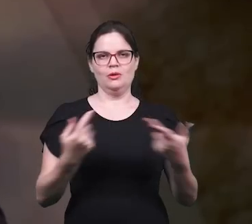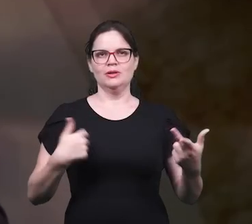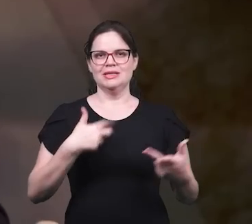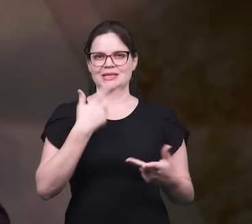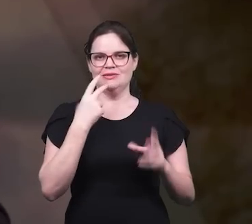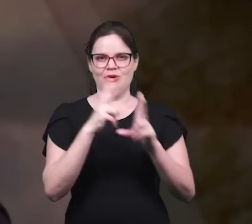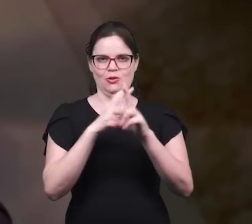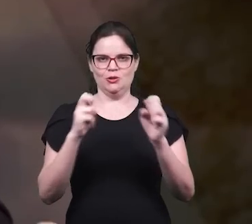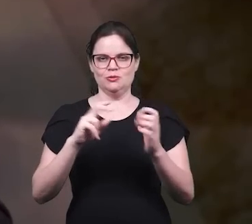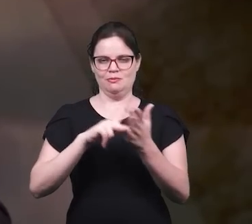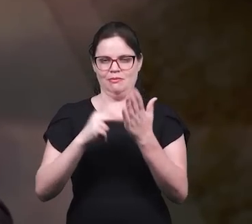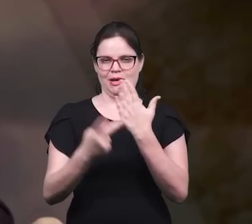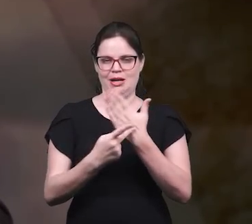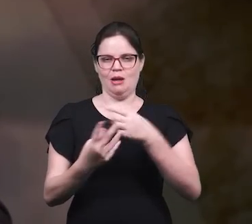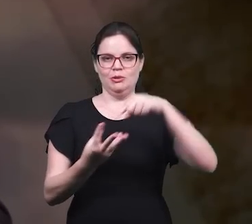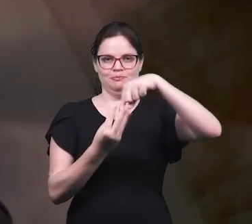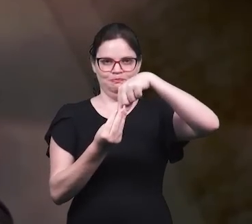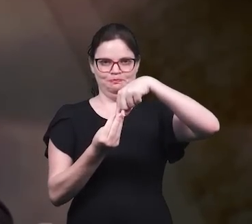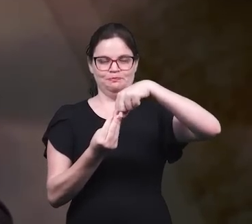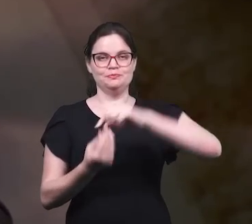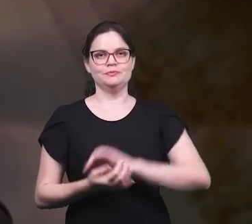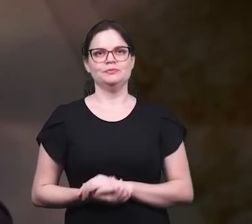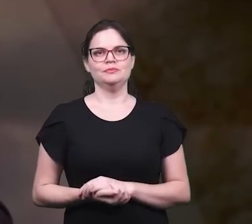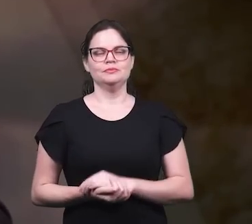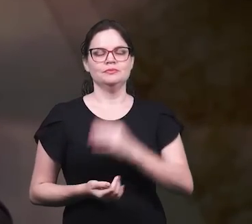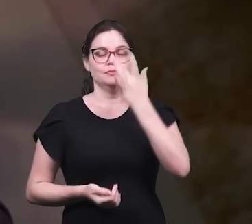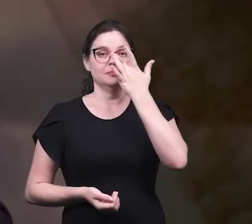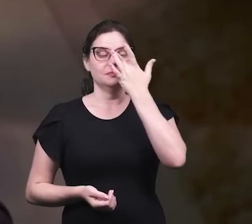na parábola da figueira, né? Sim.